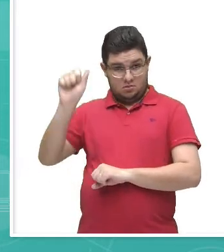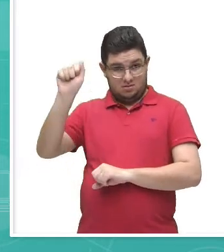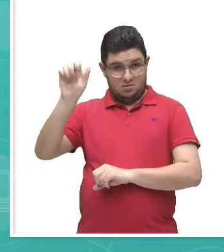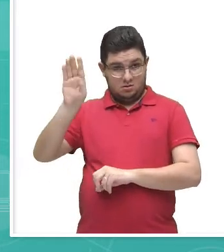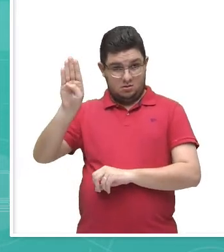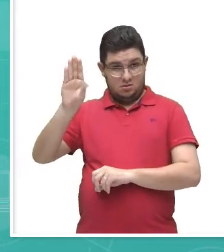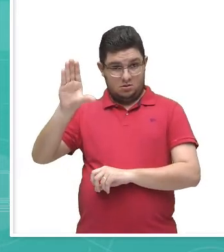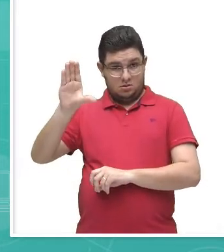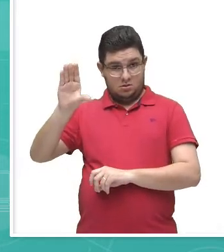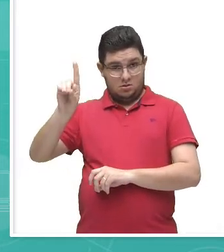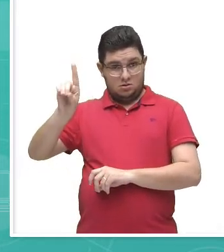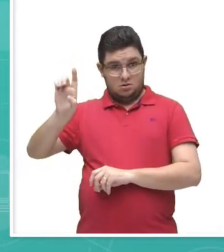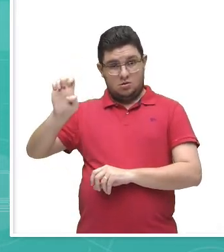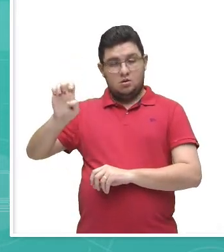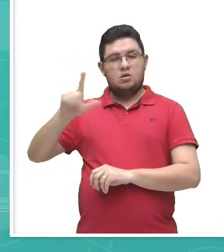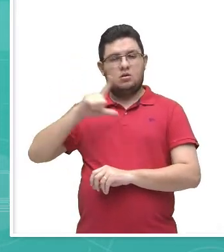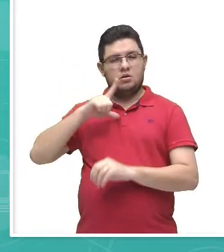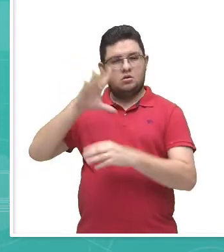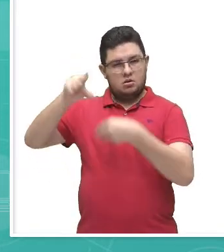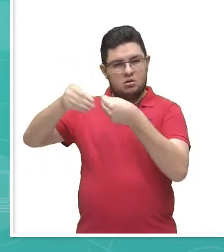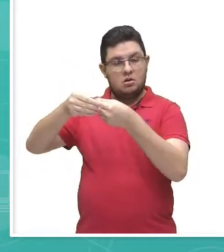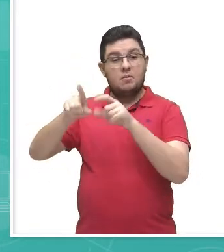ali, tem uma delas que